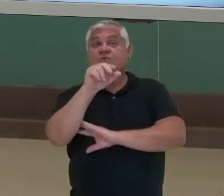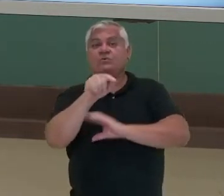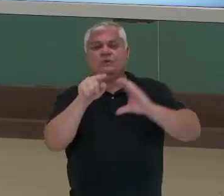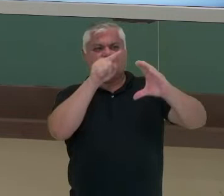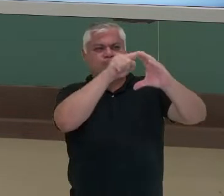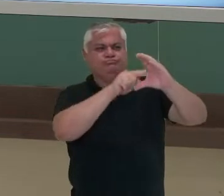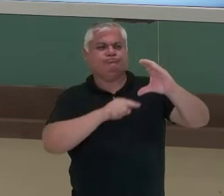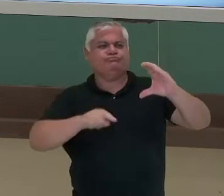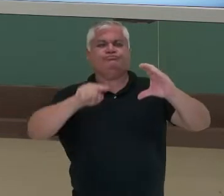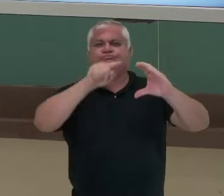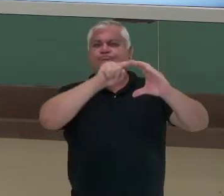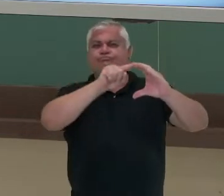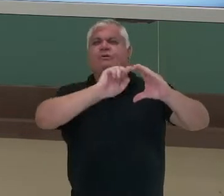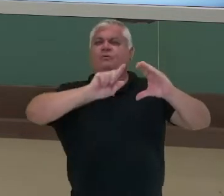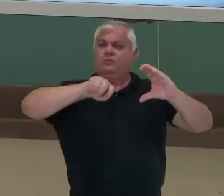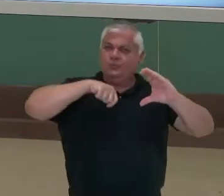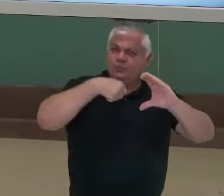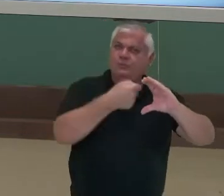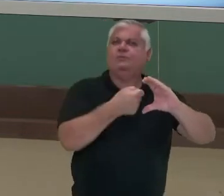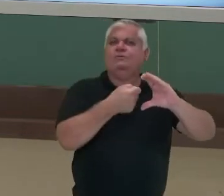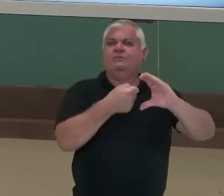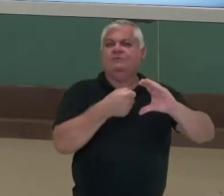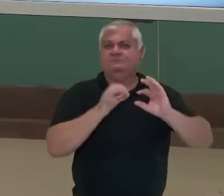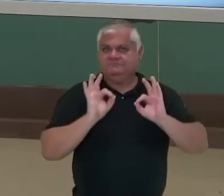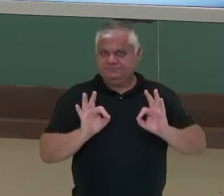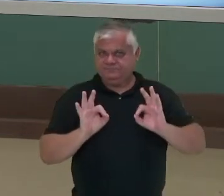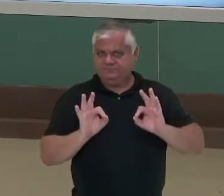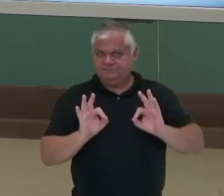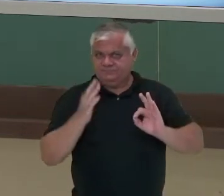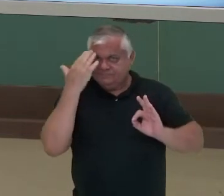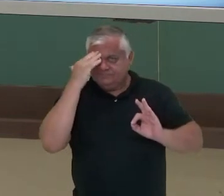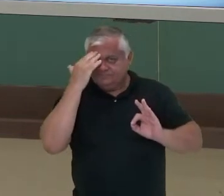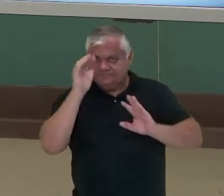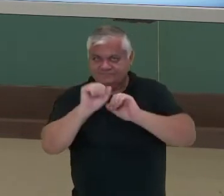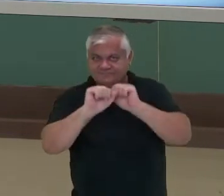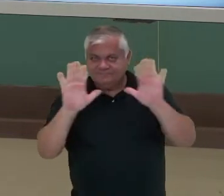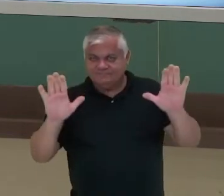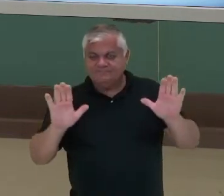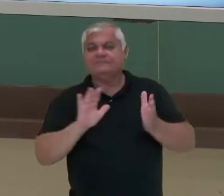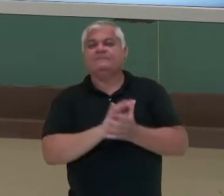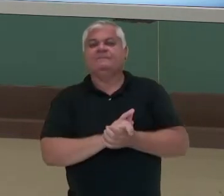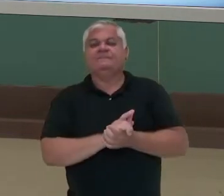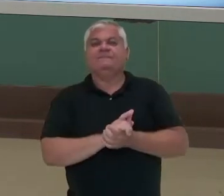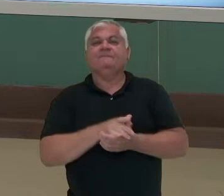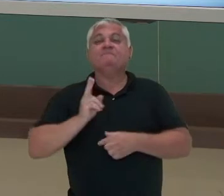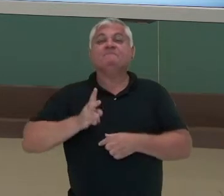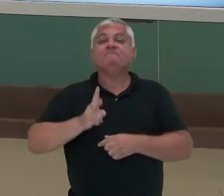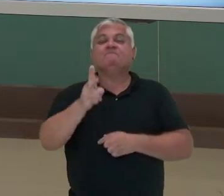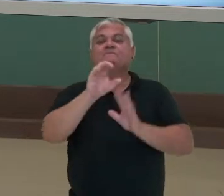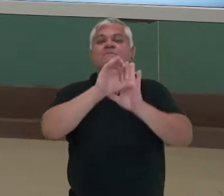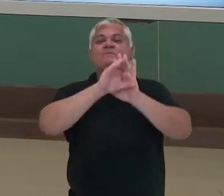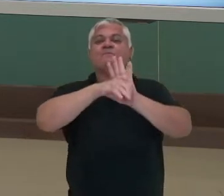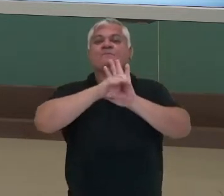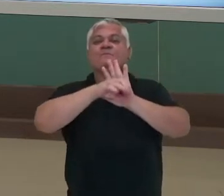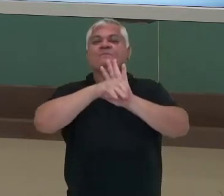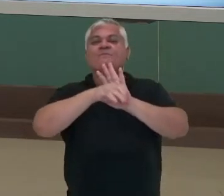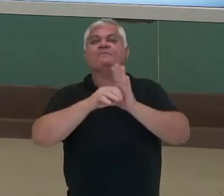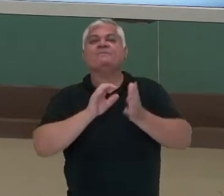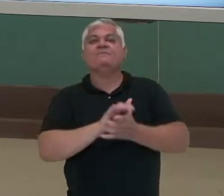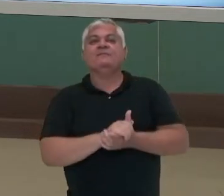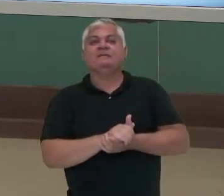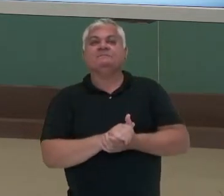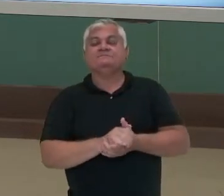formada exatamente com a circunferência. Tranquilo, gente? Então, continuando, conceitos fundamentais que a gente precisa